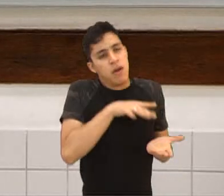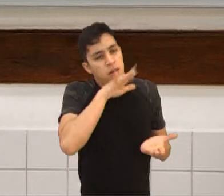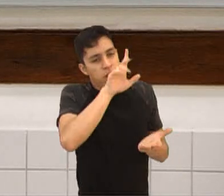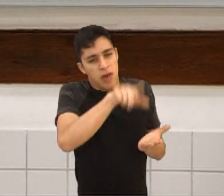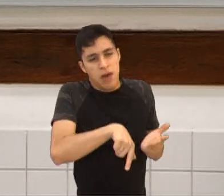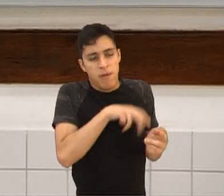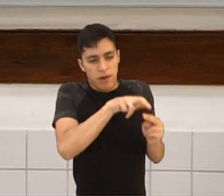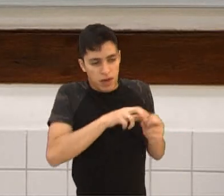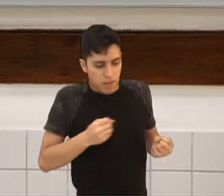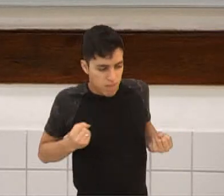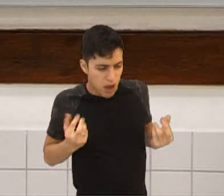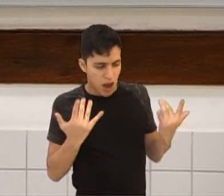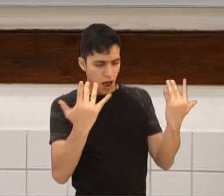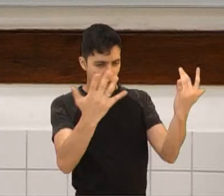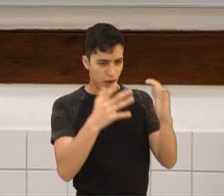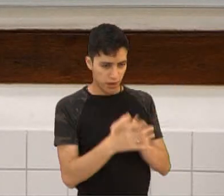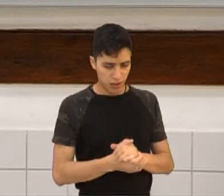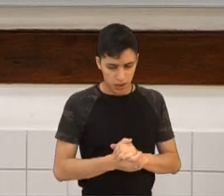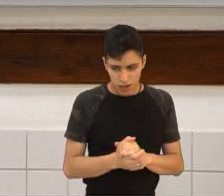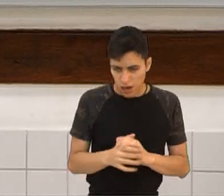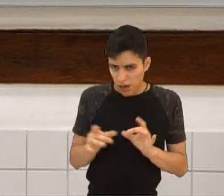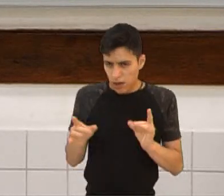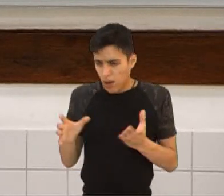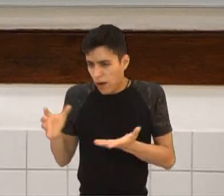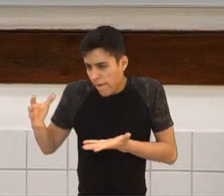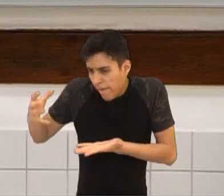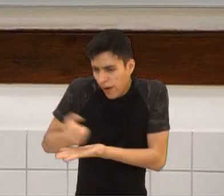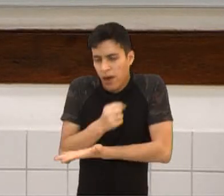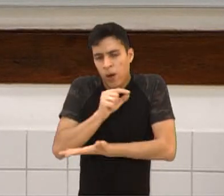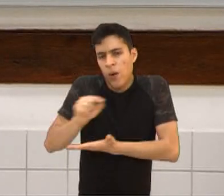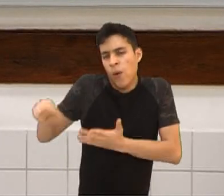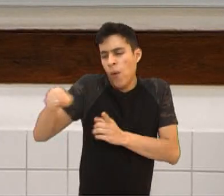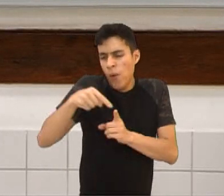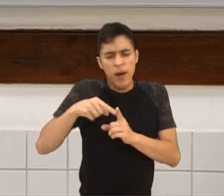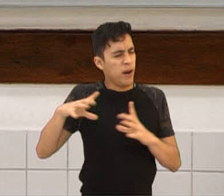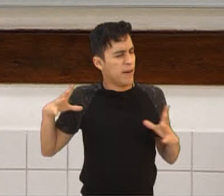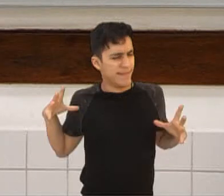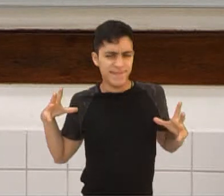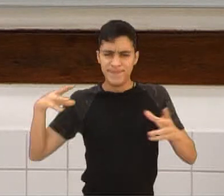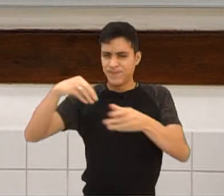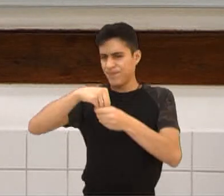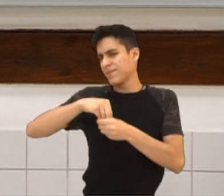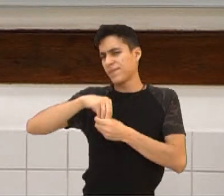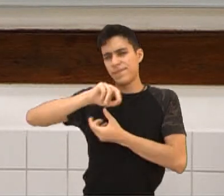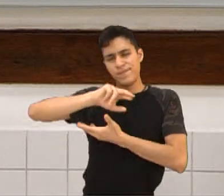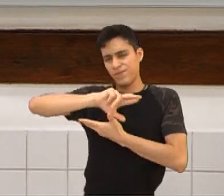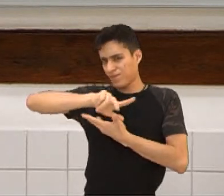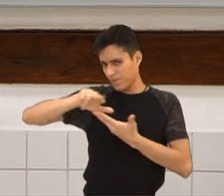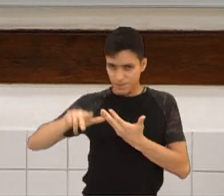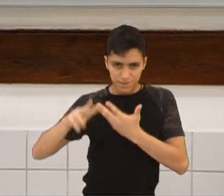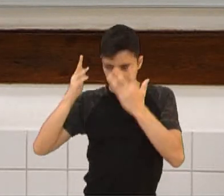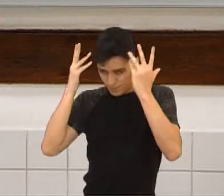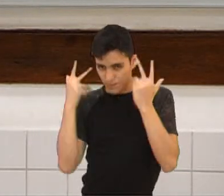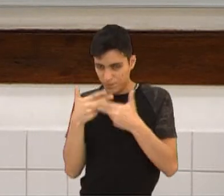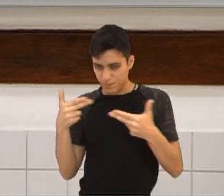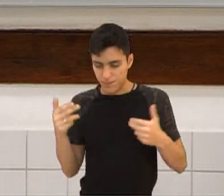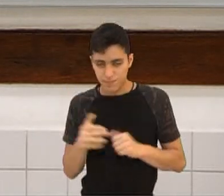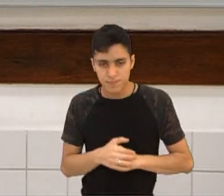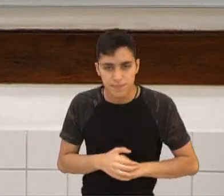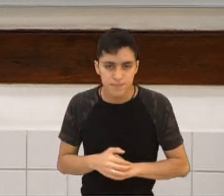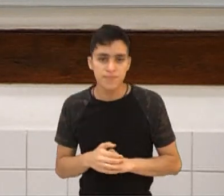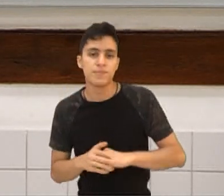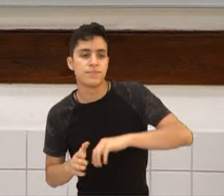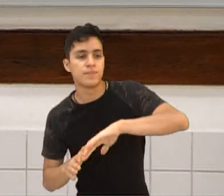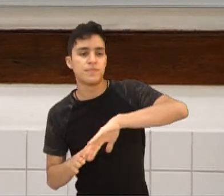Pantanal. Para salvar não só espécies de tamanduás, mas também falou ali de preguiças e tatus, né? O grupo Xenarthra. Então hoje a gente vai